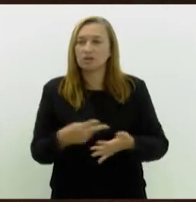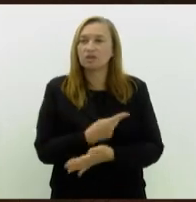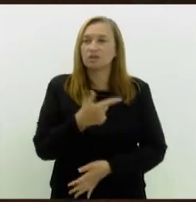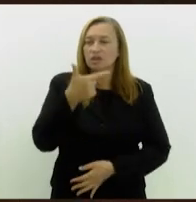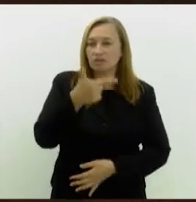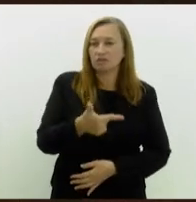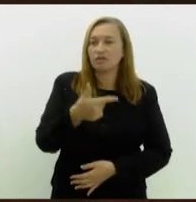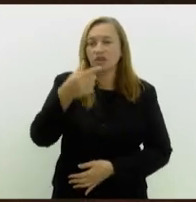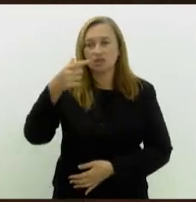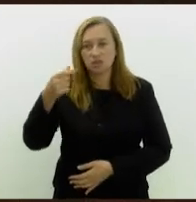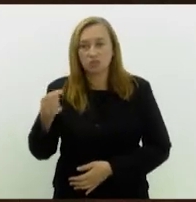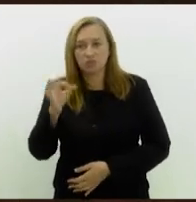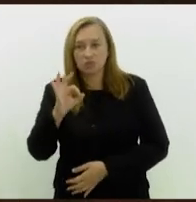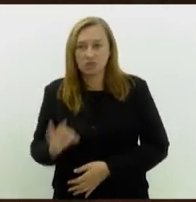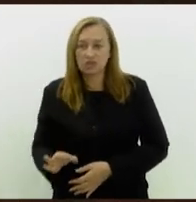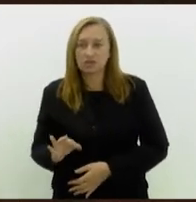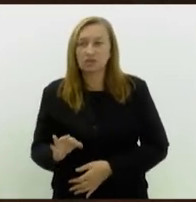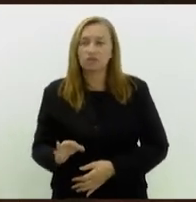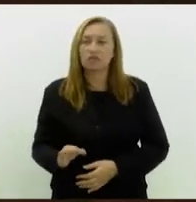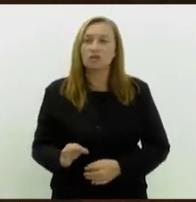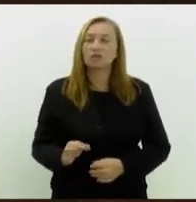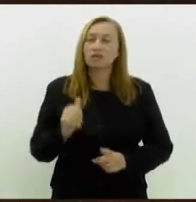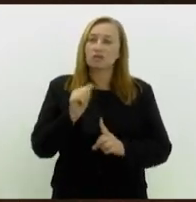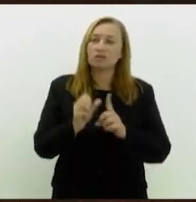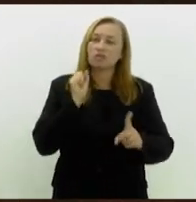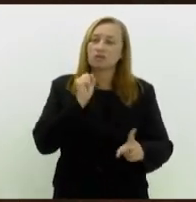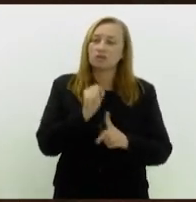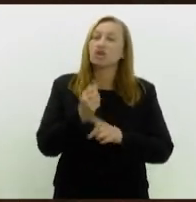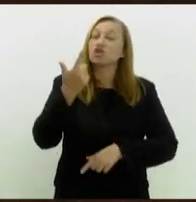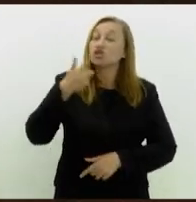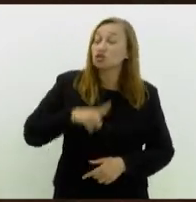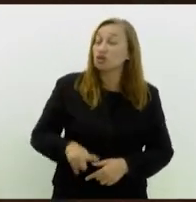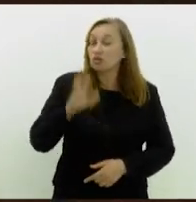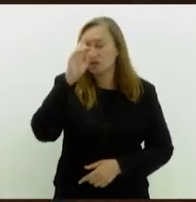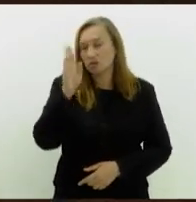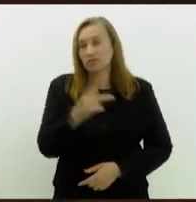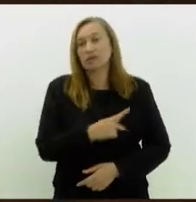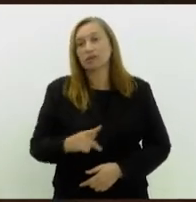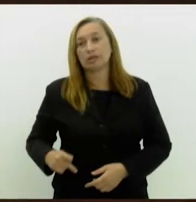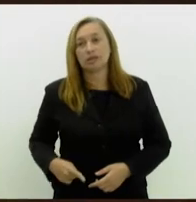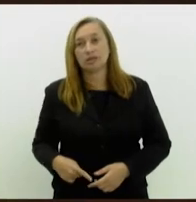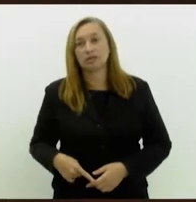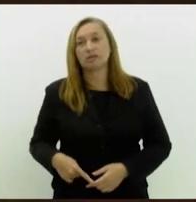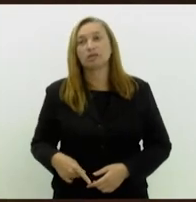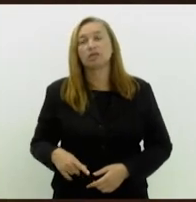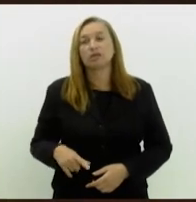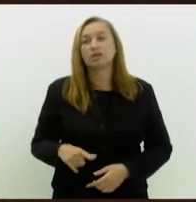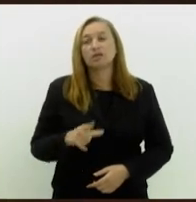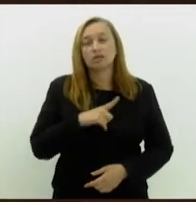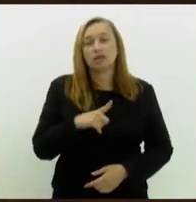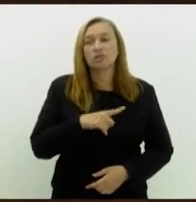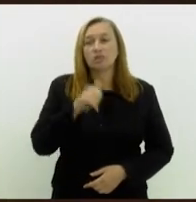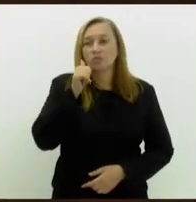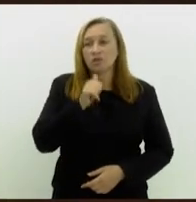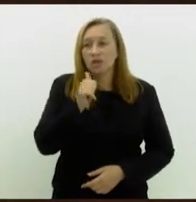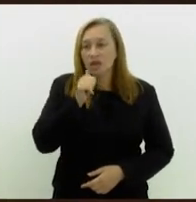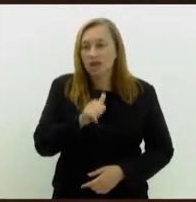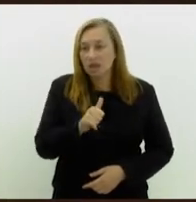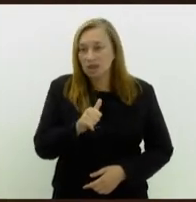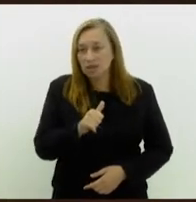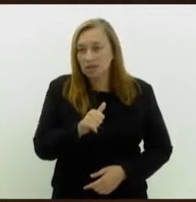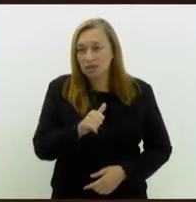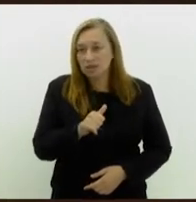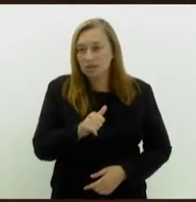20 casos de feminicídio ou seja de novo senhora presidenta temos as nossas mulheres colocadas numa